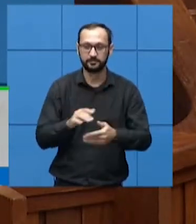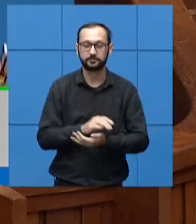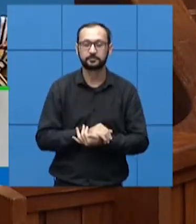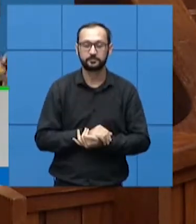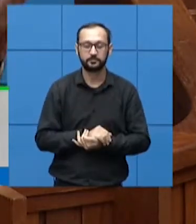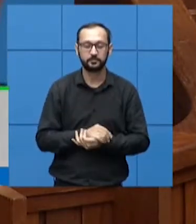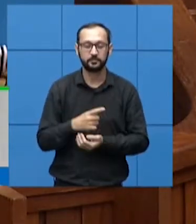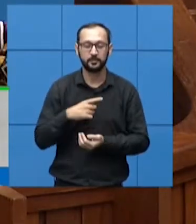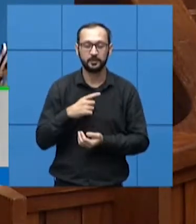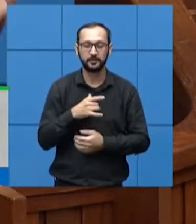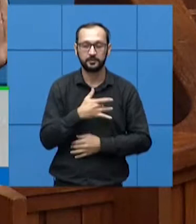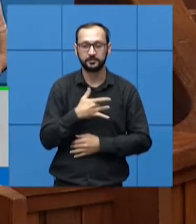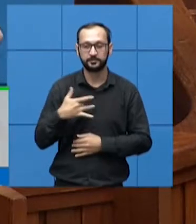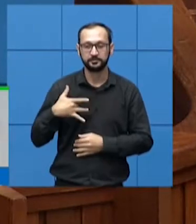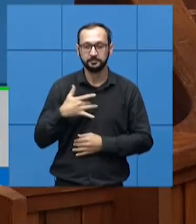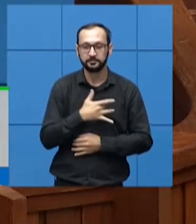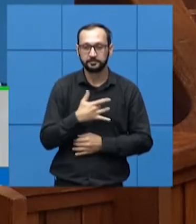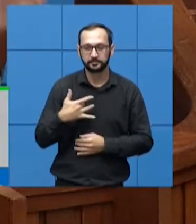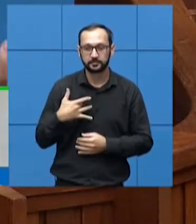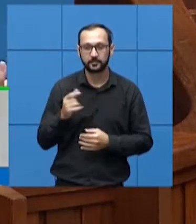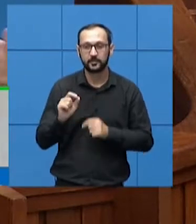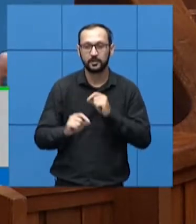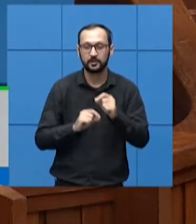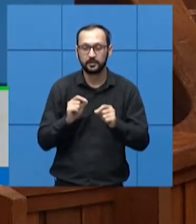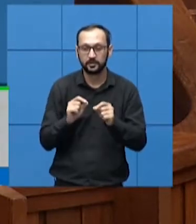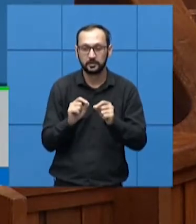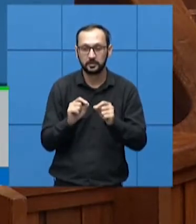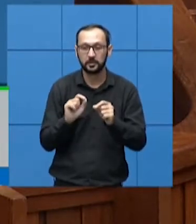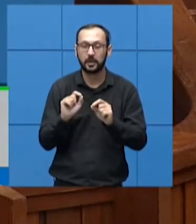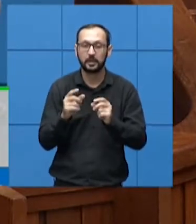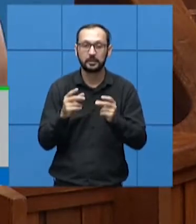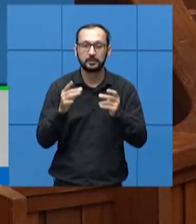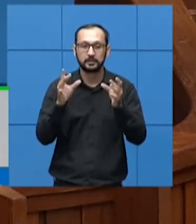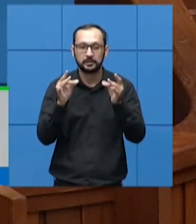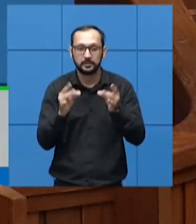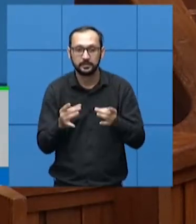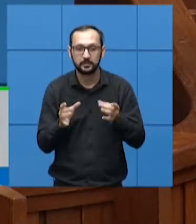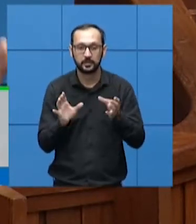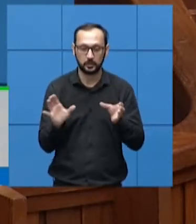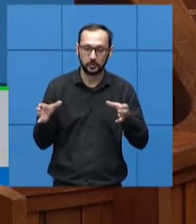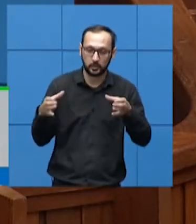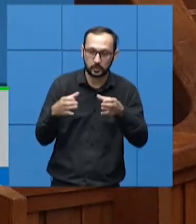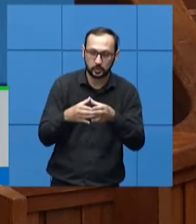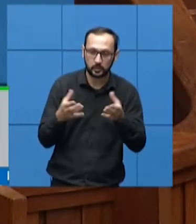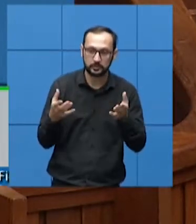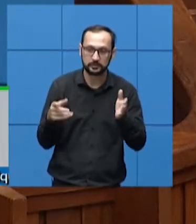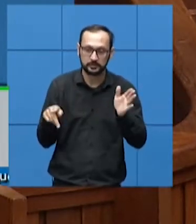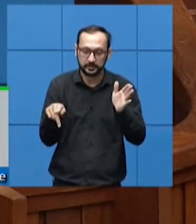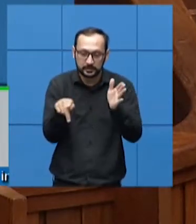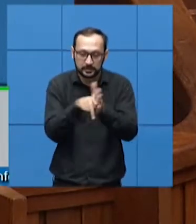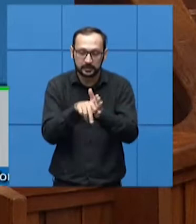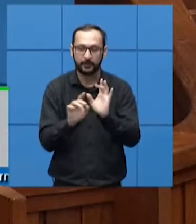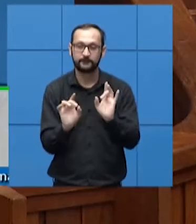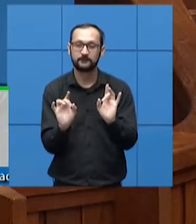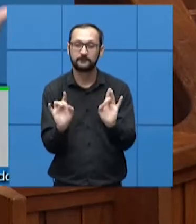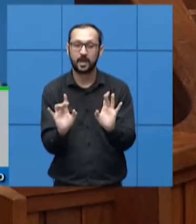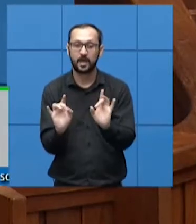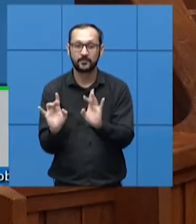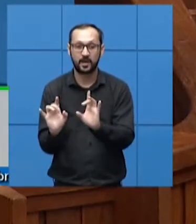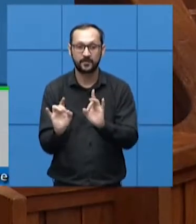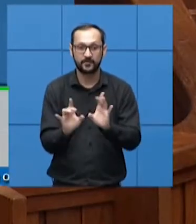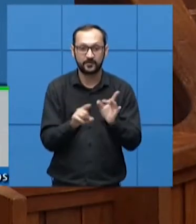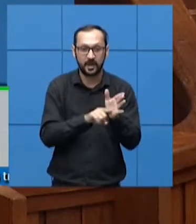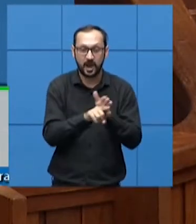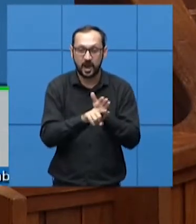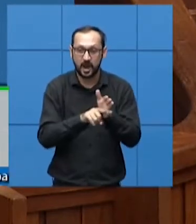da saúde a gente sabe assim que as especificidades, as equipes, as especialidades, elas